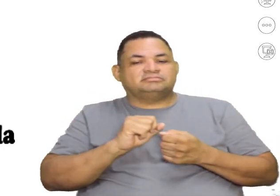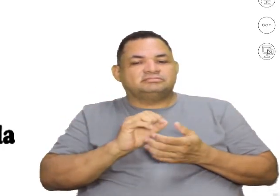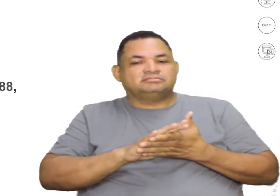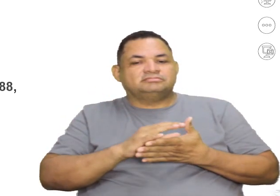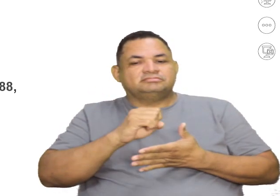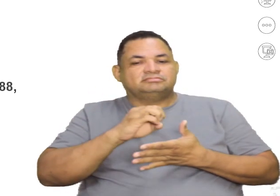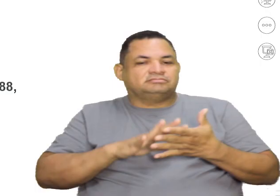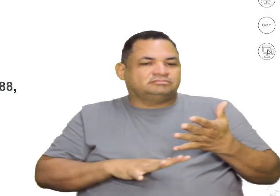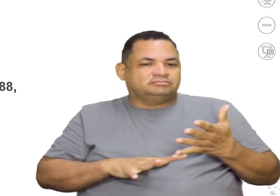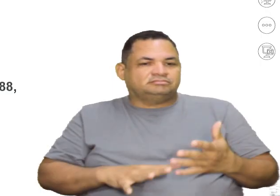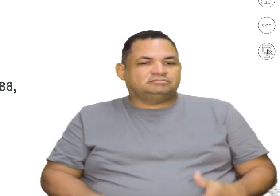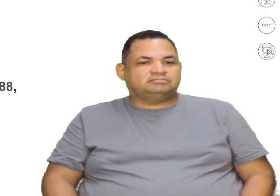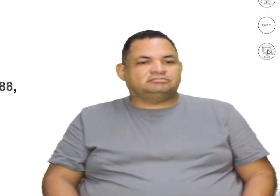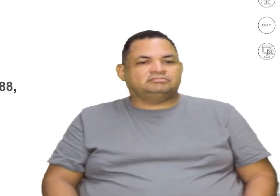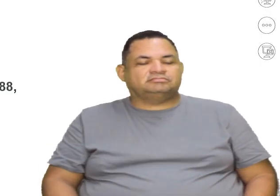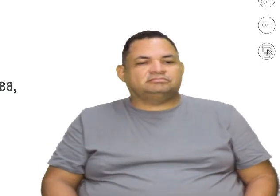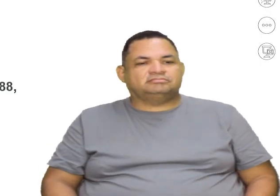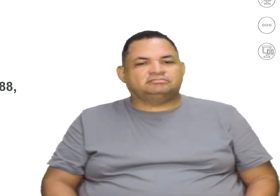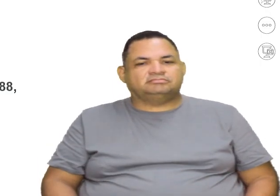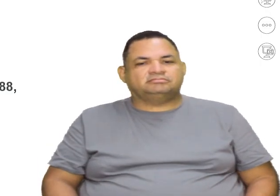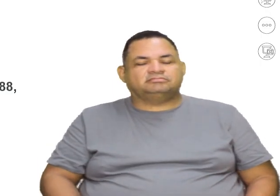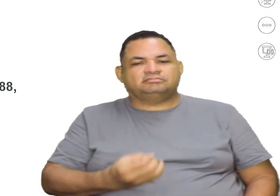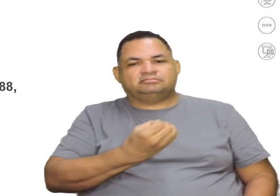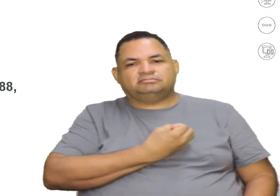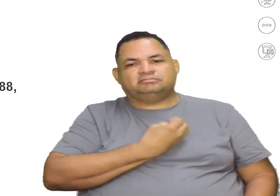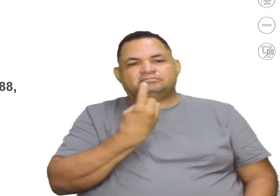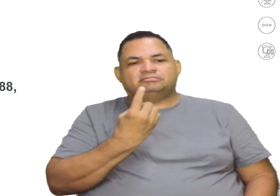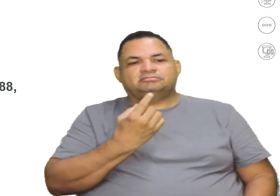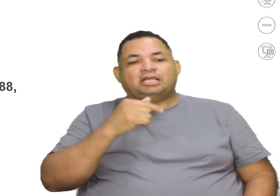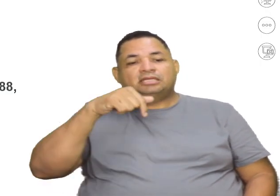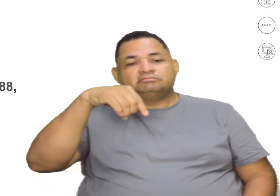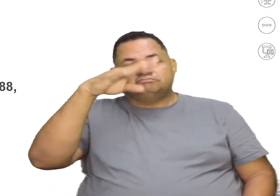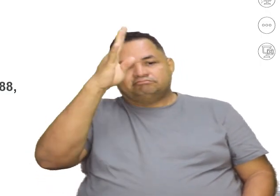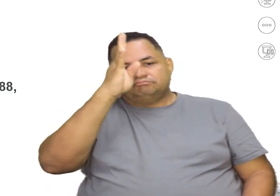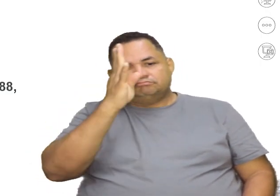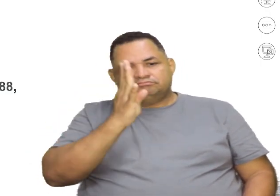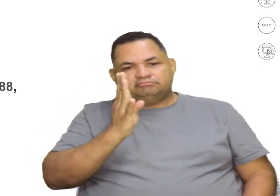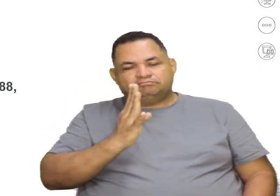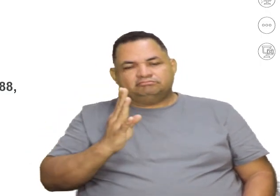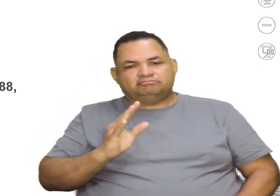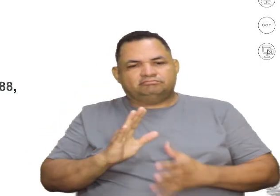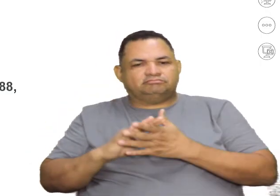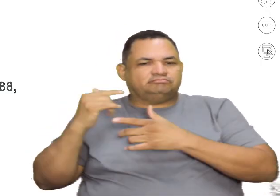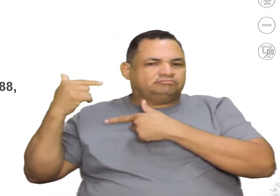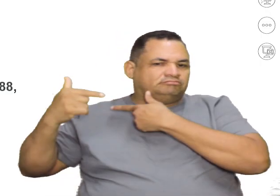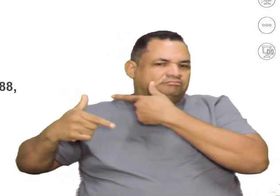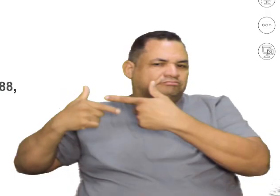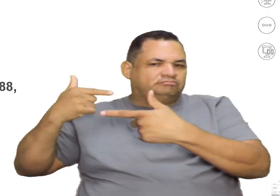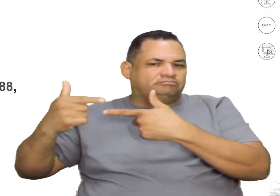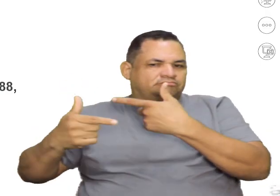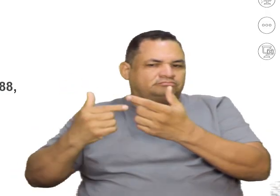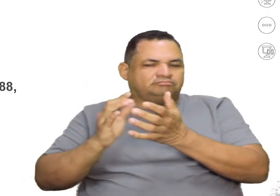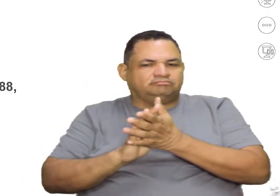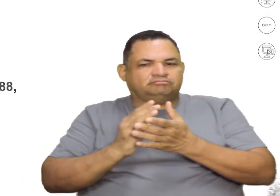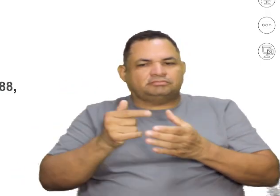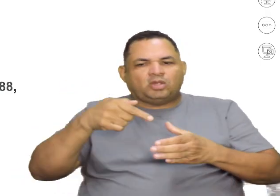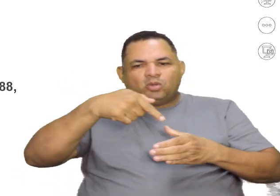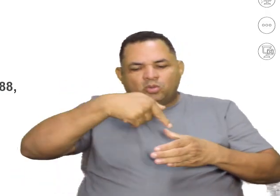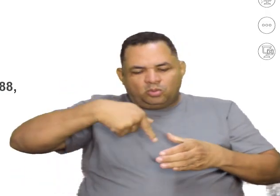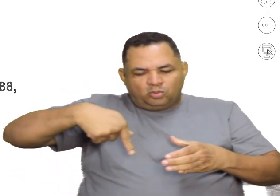resolução da atividade, tá? A questão 1. No Brasil, os remanescentes de antigos